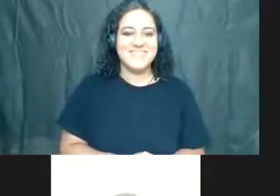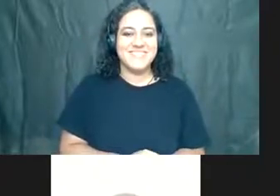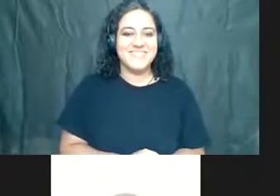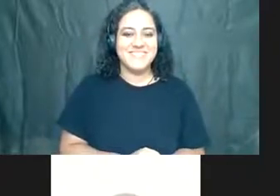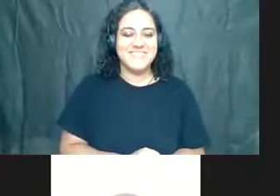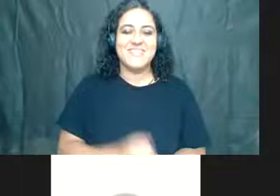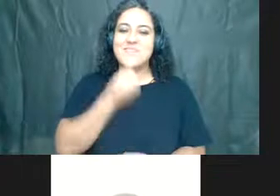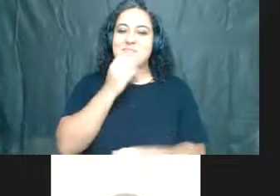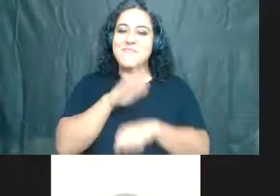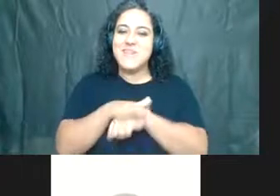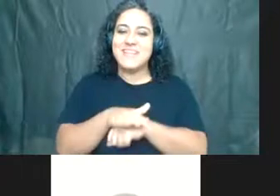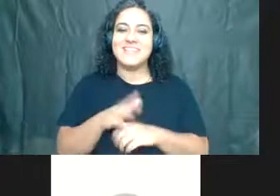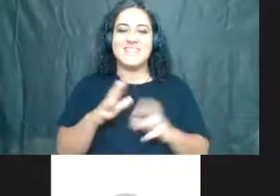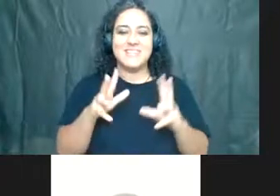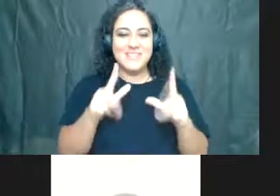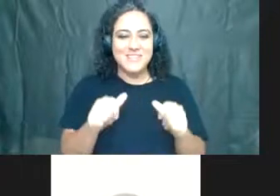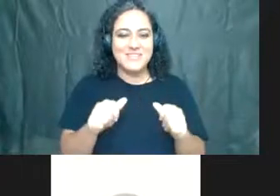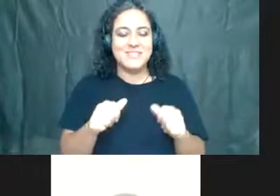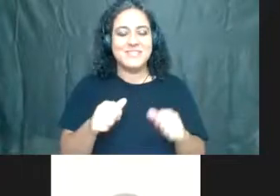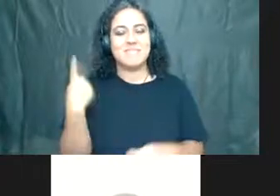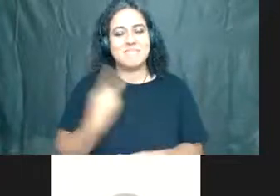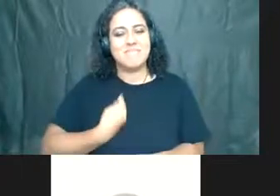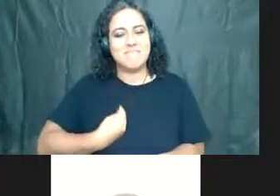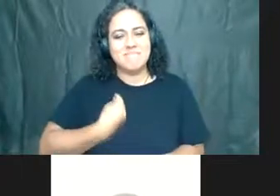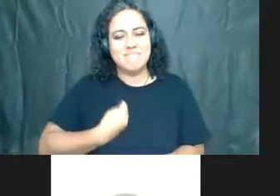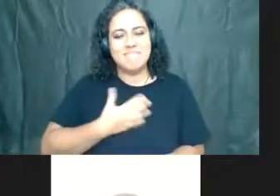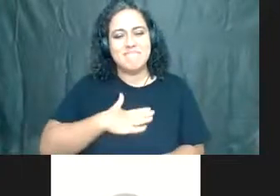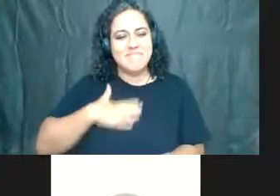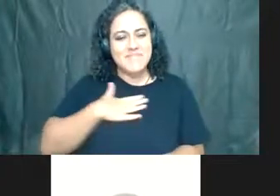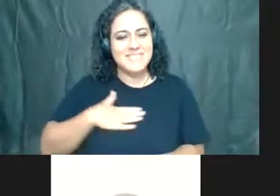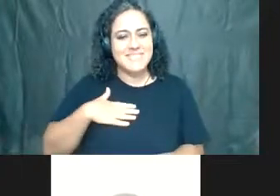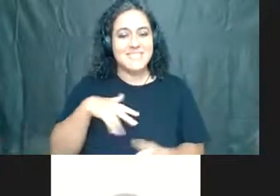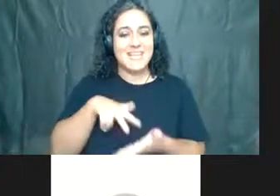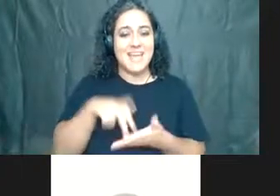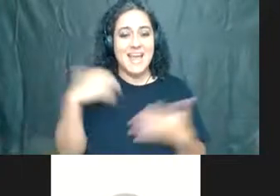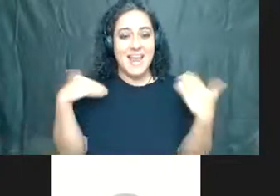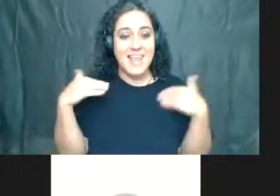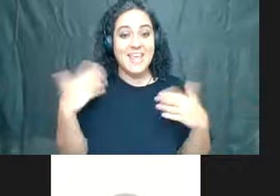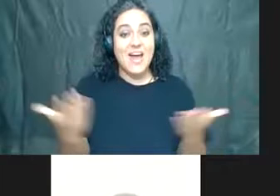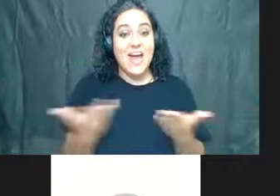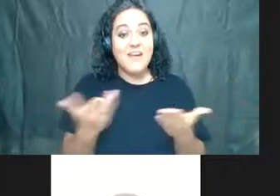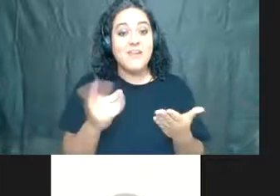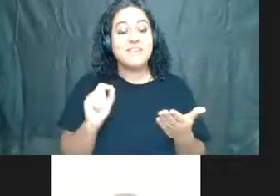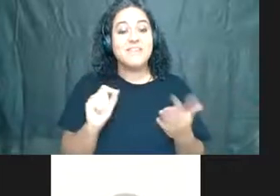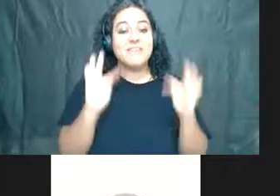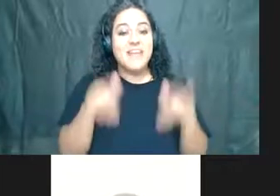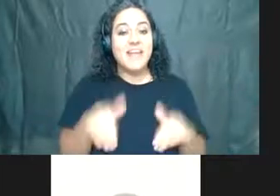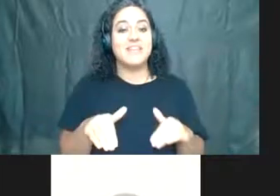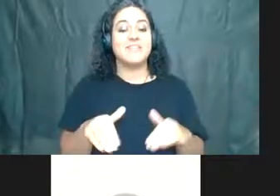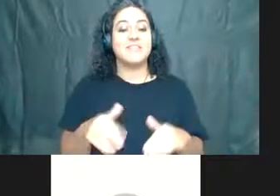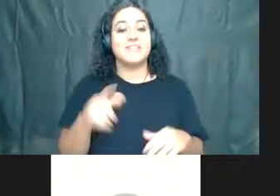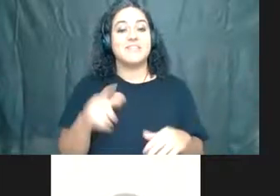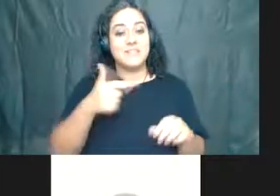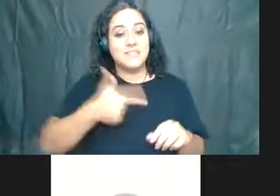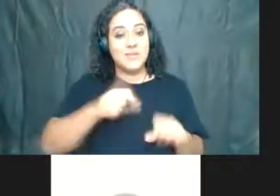Boa tarde a todos. É com muito prazer, muita alegria que nós estamos chegando ao encerramento do segundo simpósio dos programas de pós-graduação